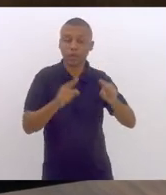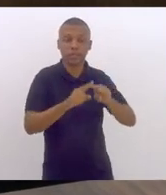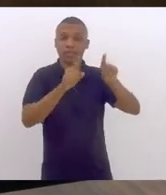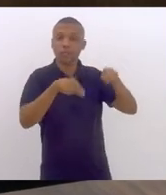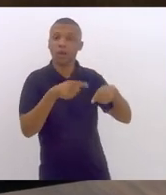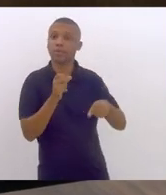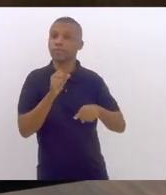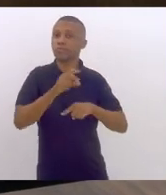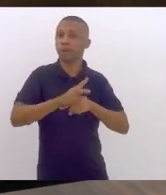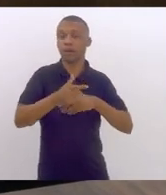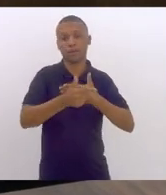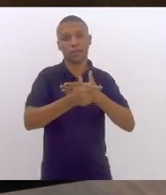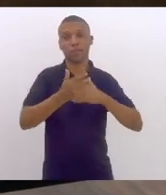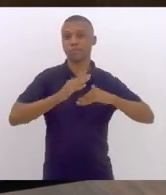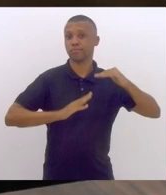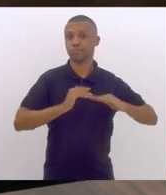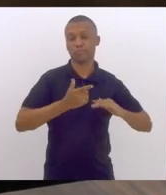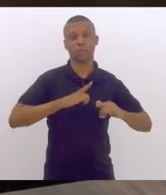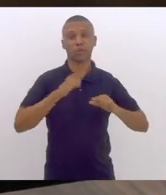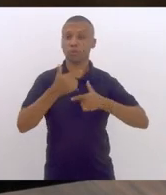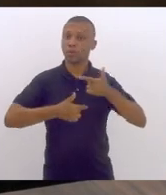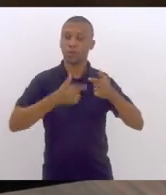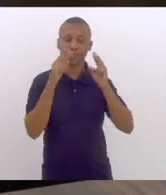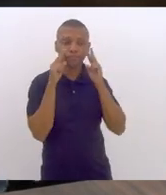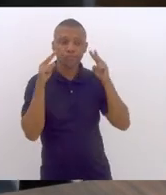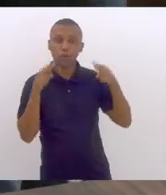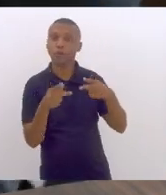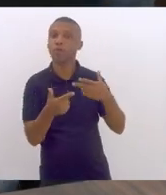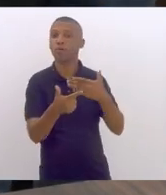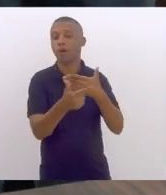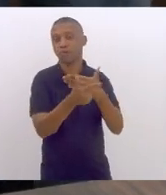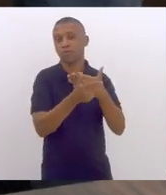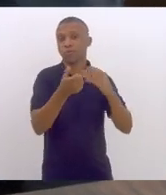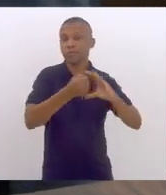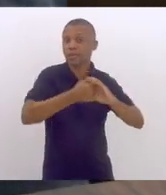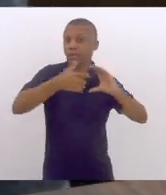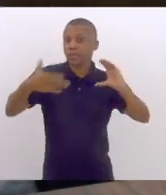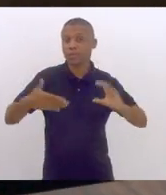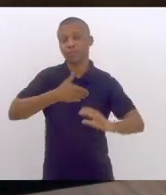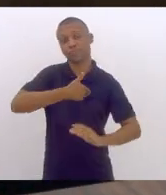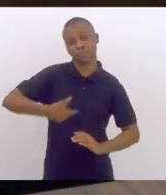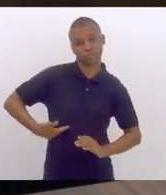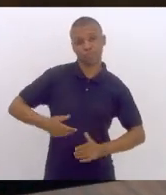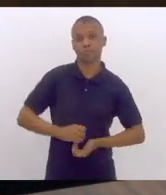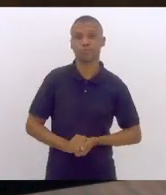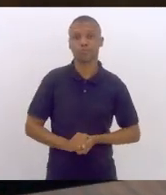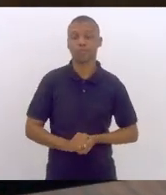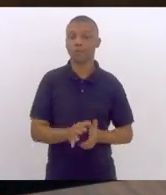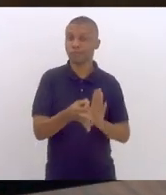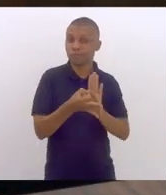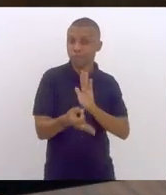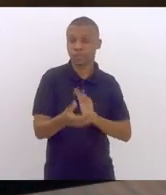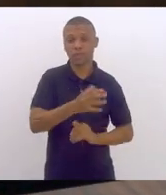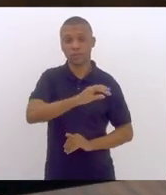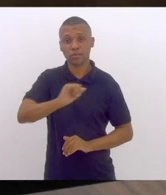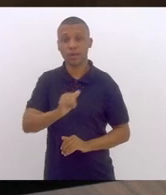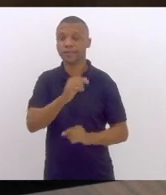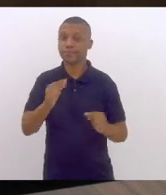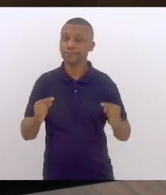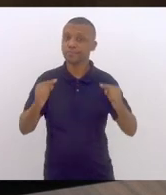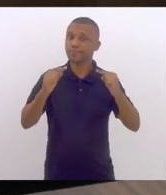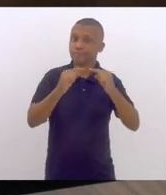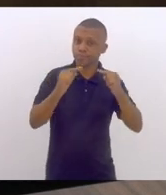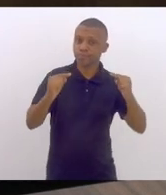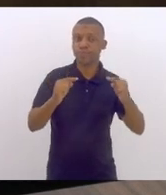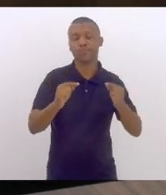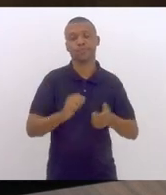que ocupam Essas funções tenham seu trabalho reconhecido como função típicas de estado e o parecer da ccj é pela constitucionalidade com emendas